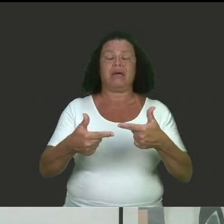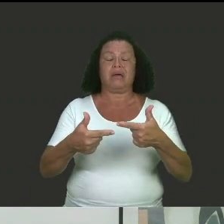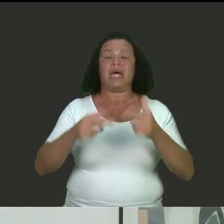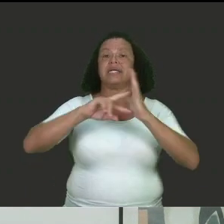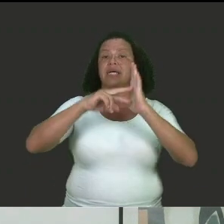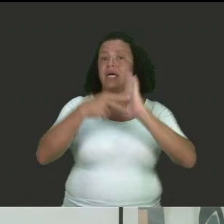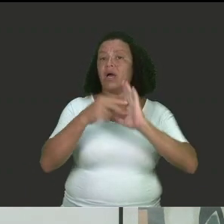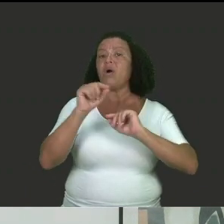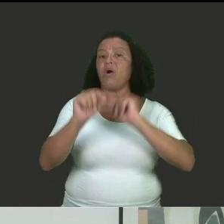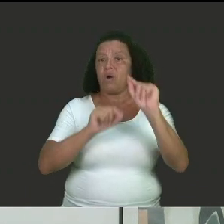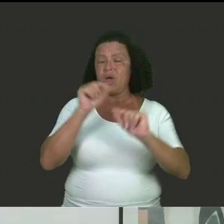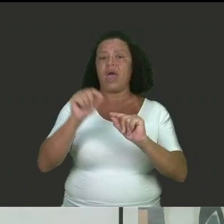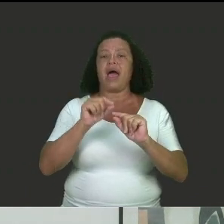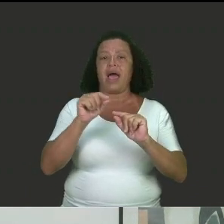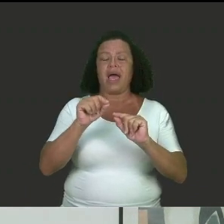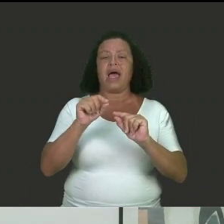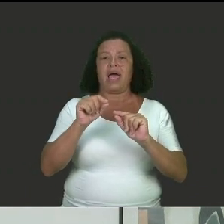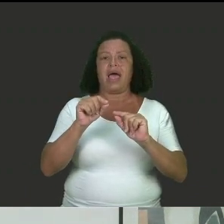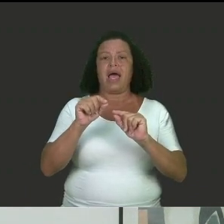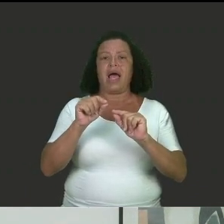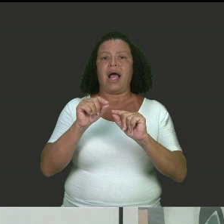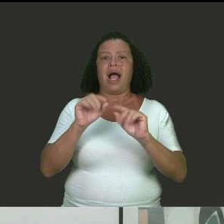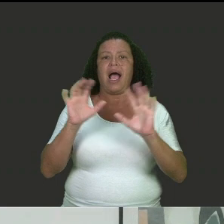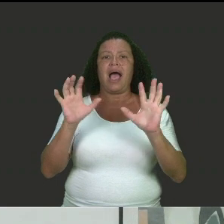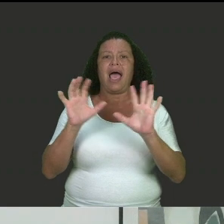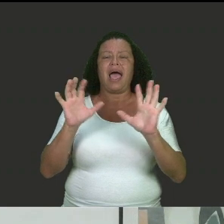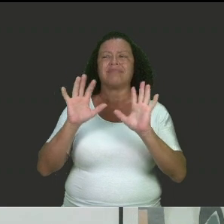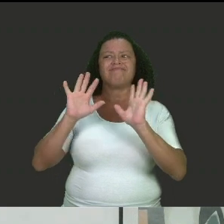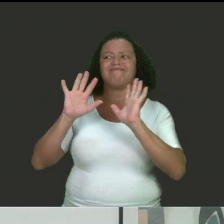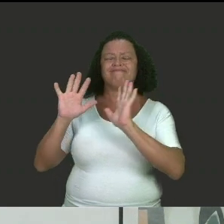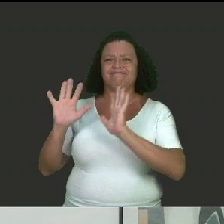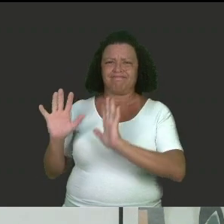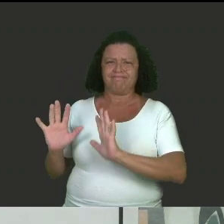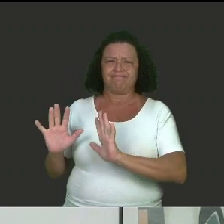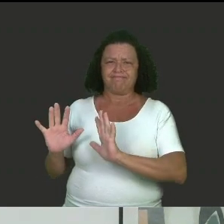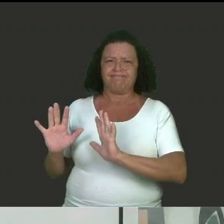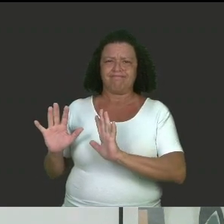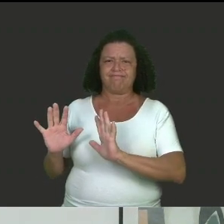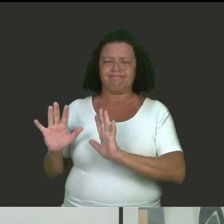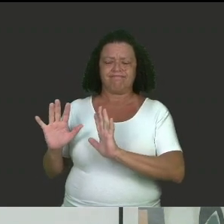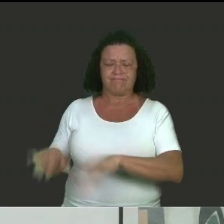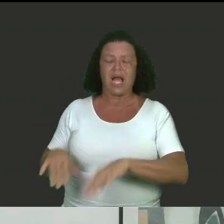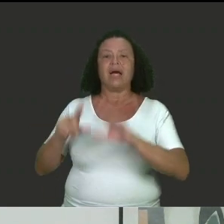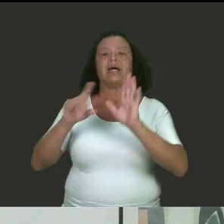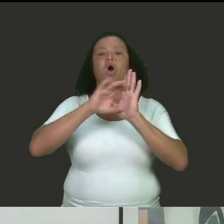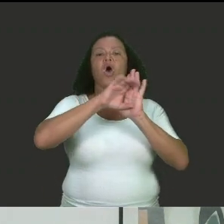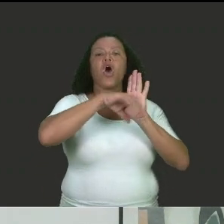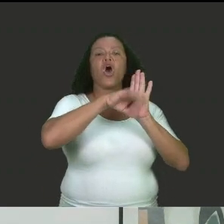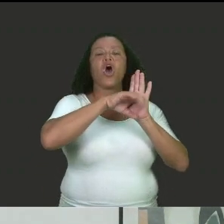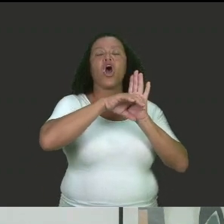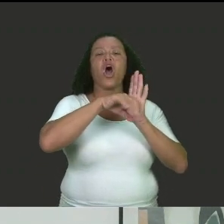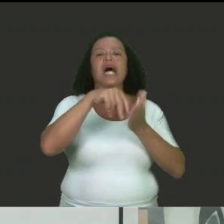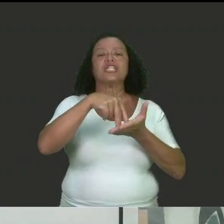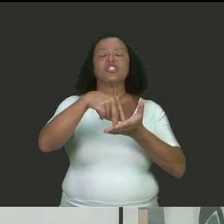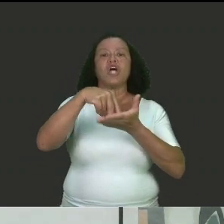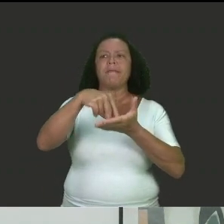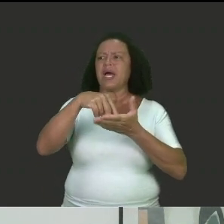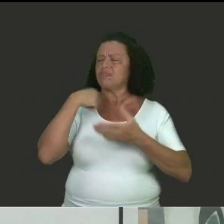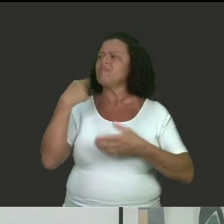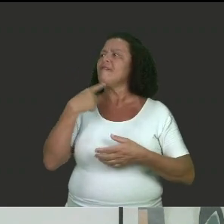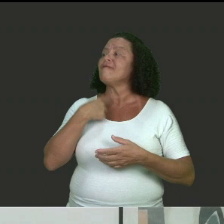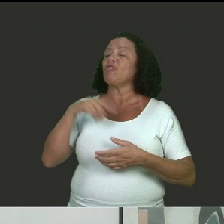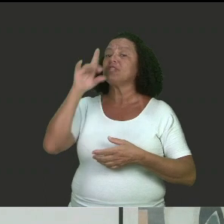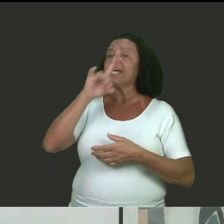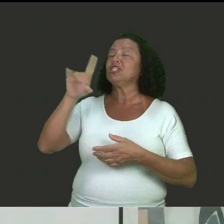significa renunciar, abdicar. Outro conceito é submissão à vontade de